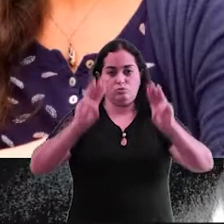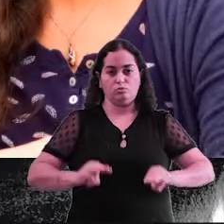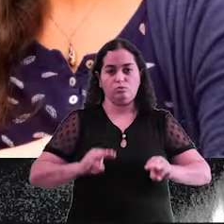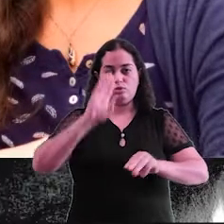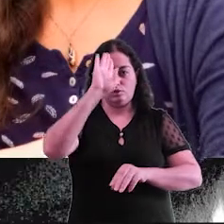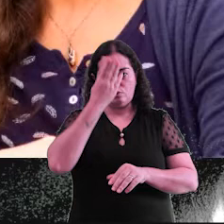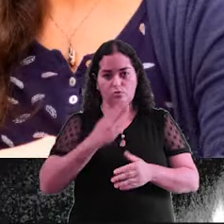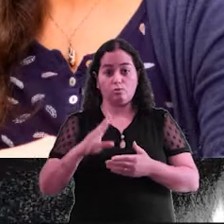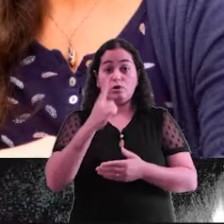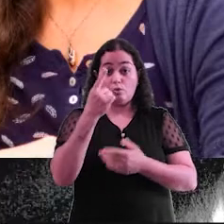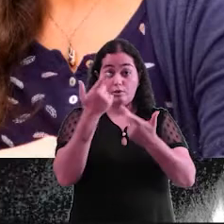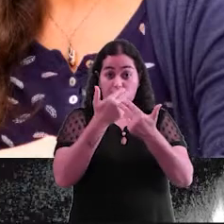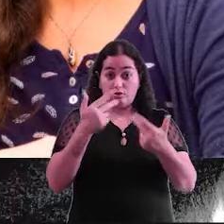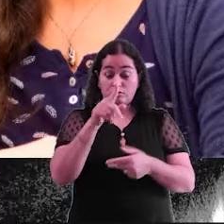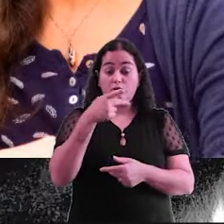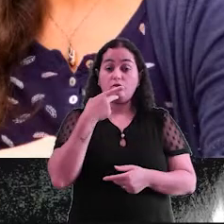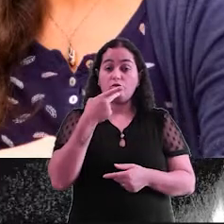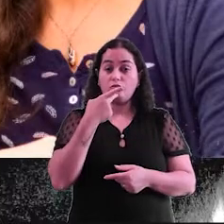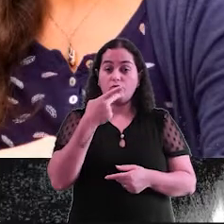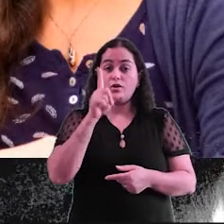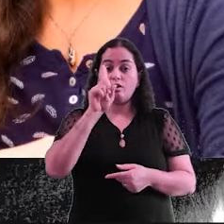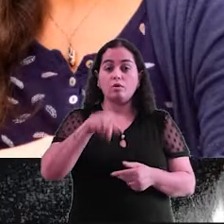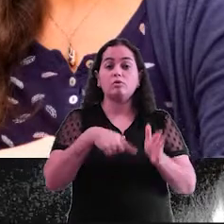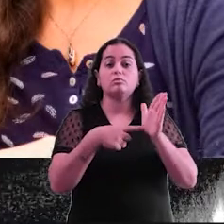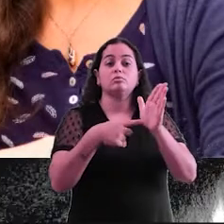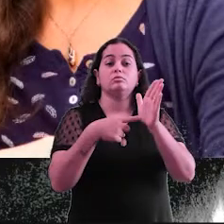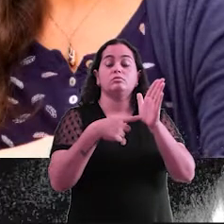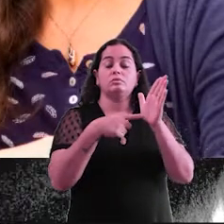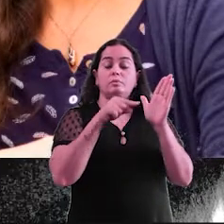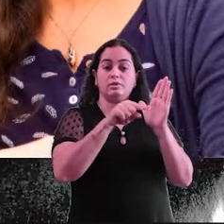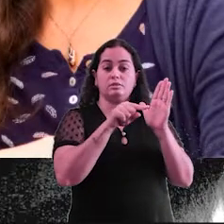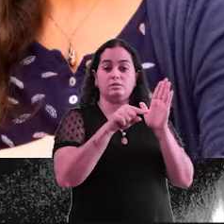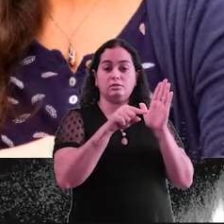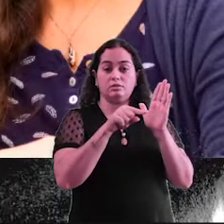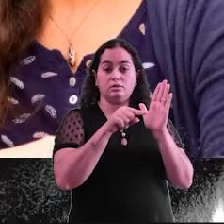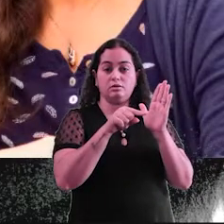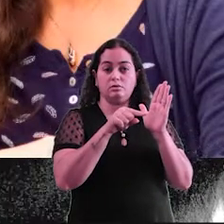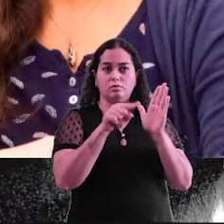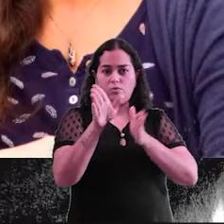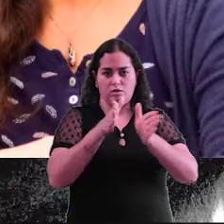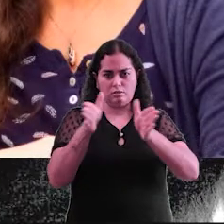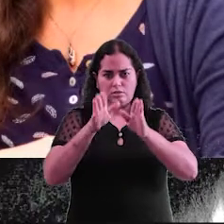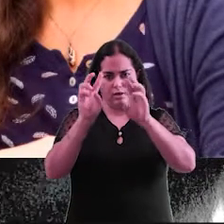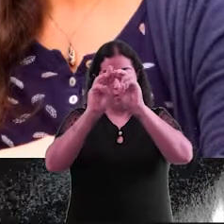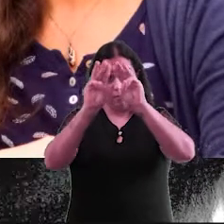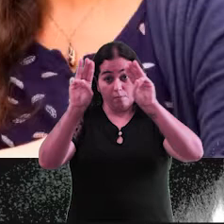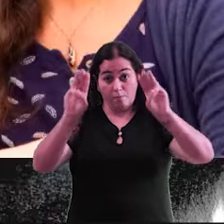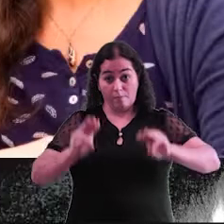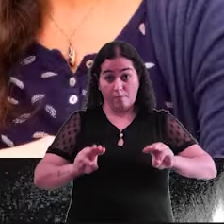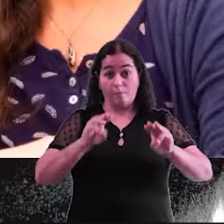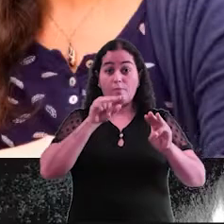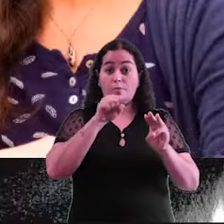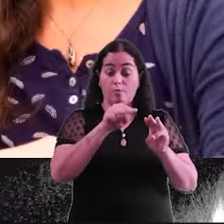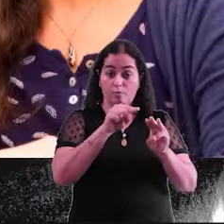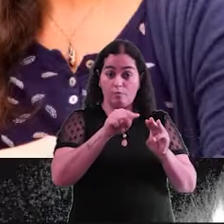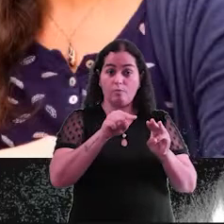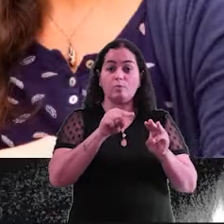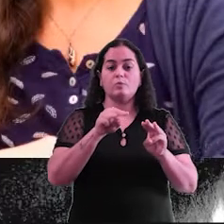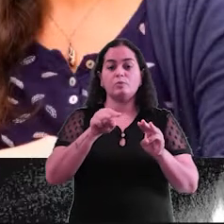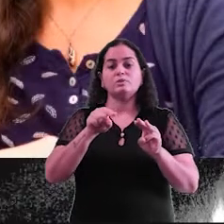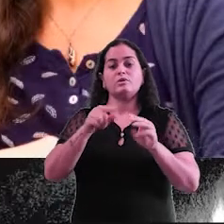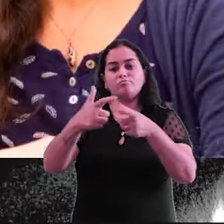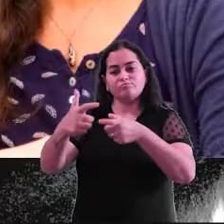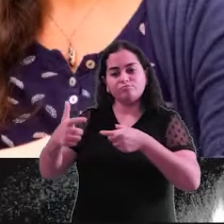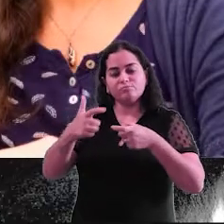a acessibilidade em museus e espaços científico-culturais devem estar disponíveis a todos os indivíduos, perceptíveis a todas